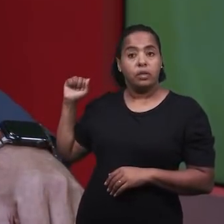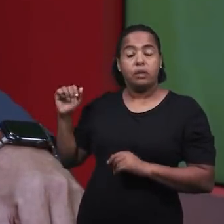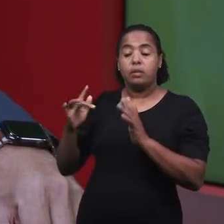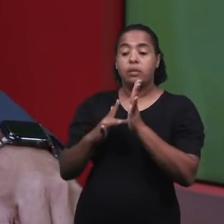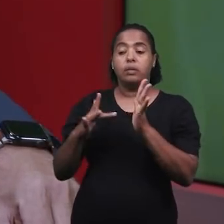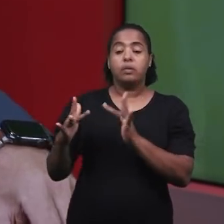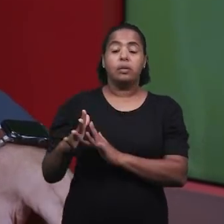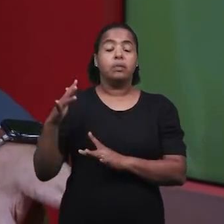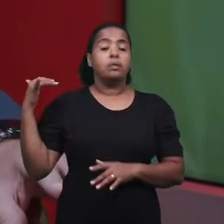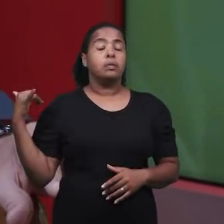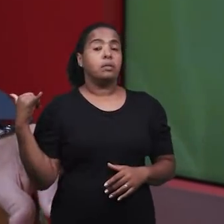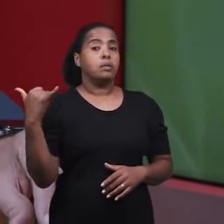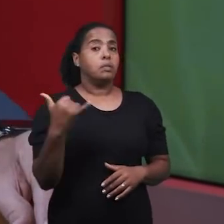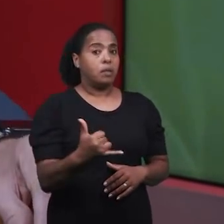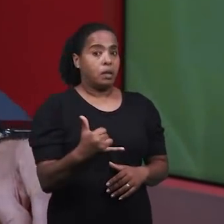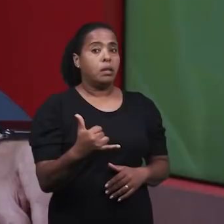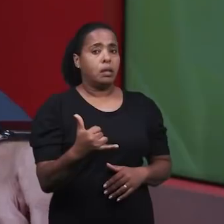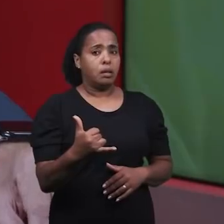Jesus disse: